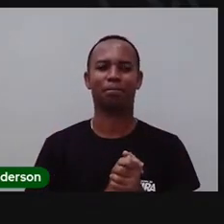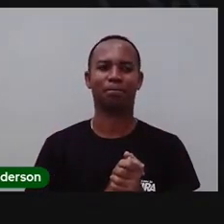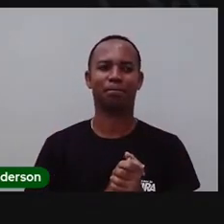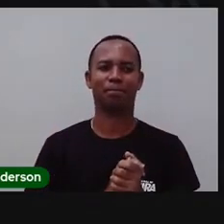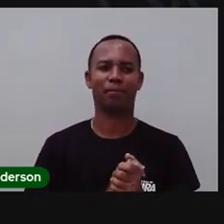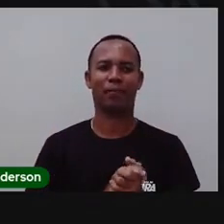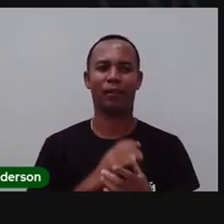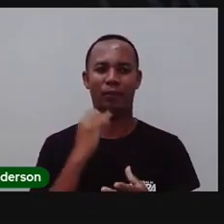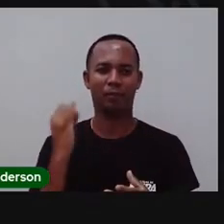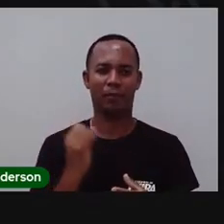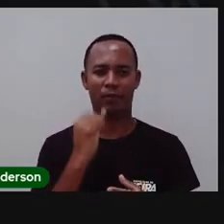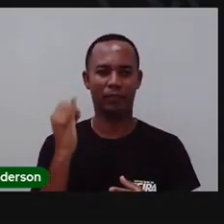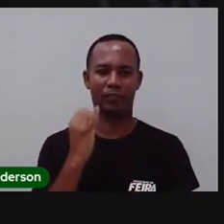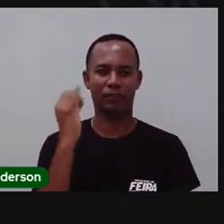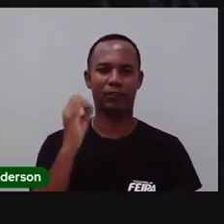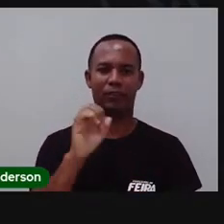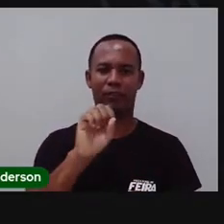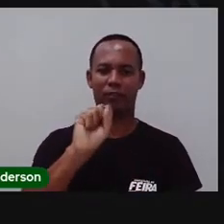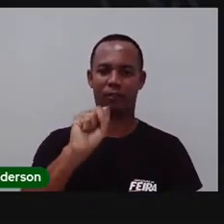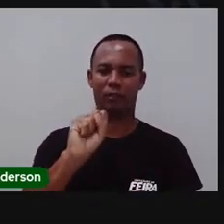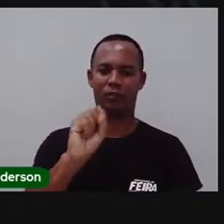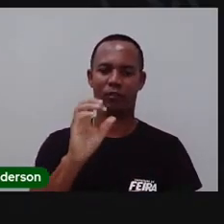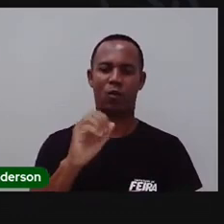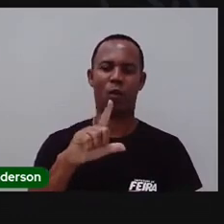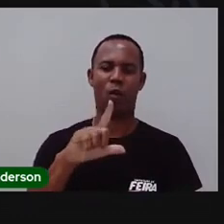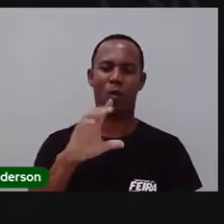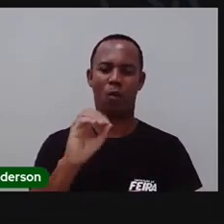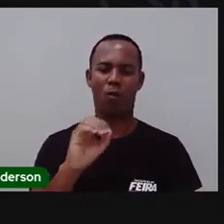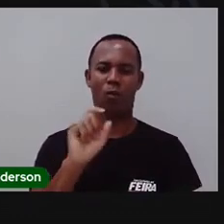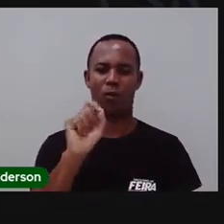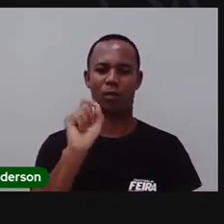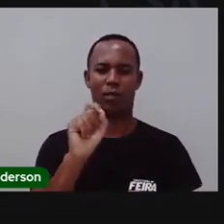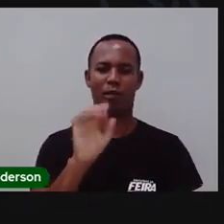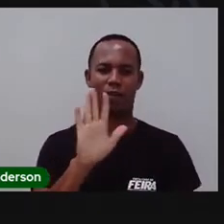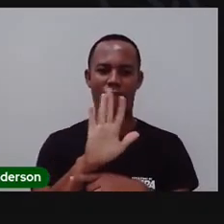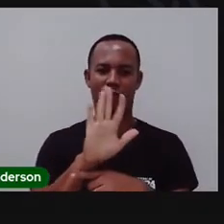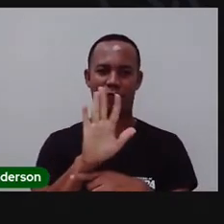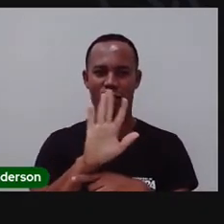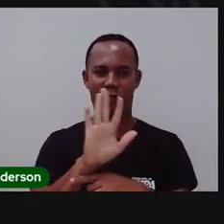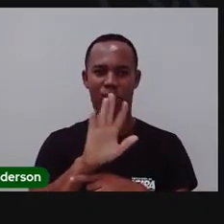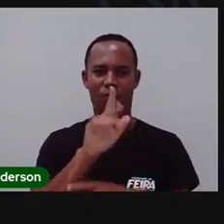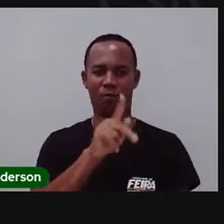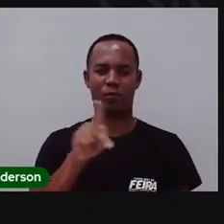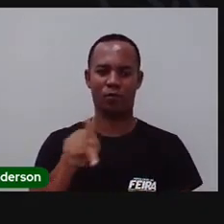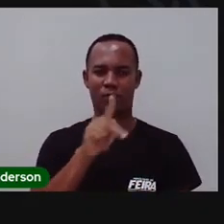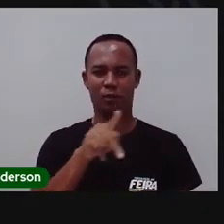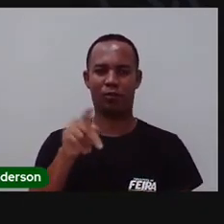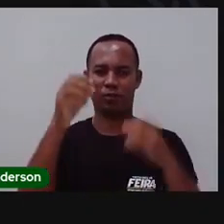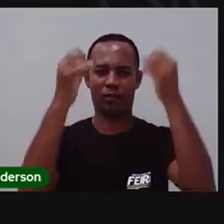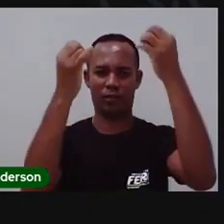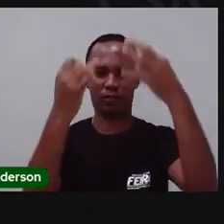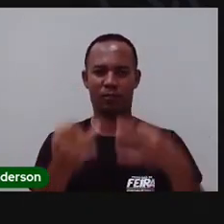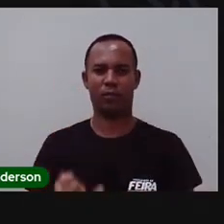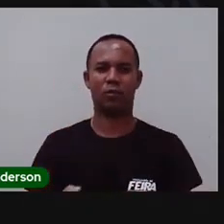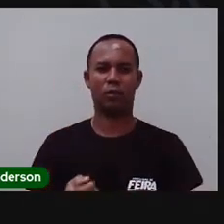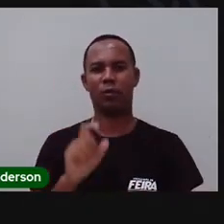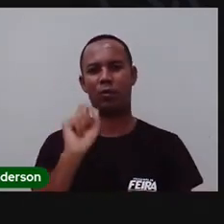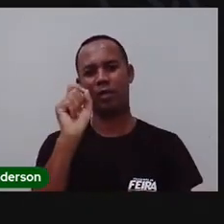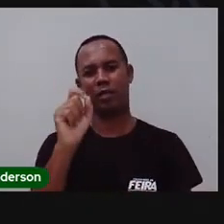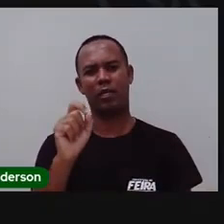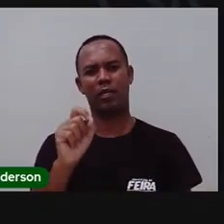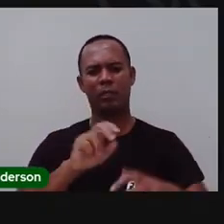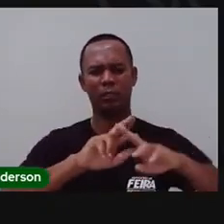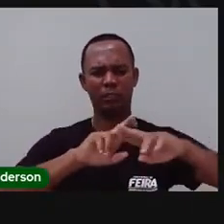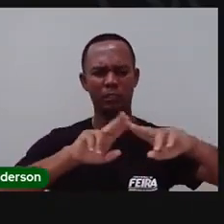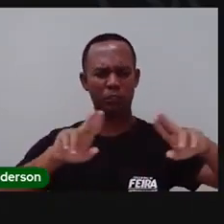Então, a importância do solo. Lembra naquele vídeo, né, que a Pró falou com vocês sobre os tipos de solo, que existia o